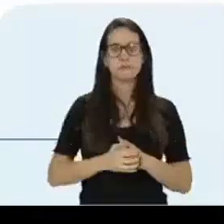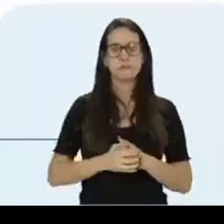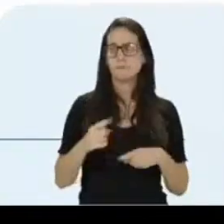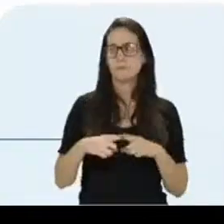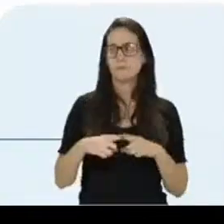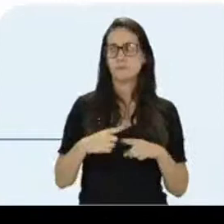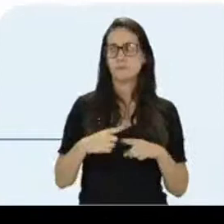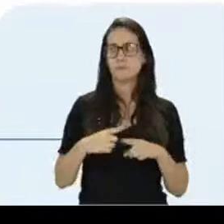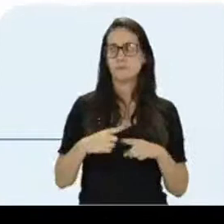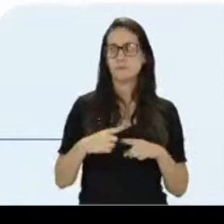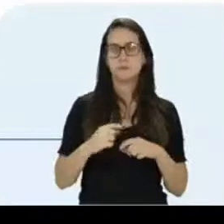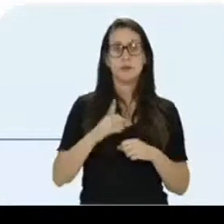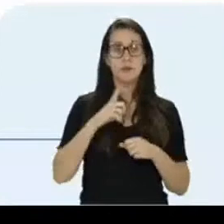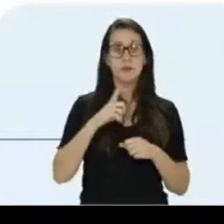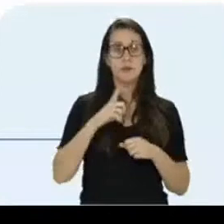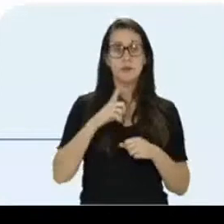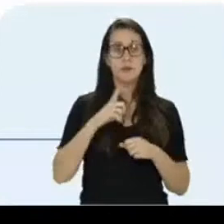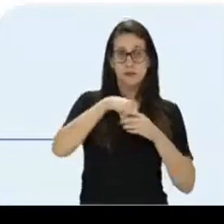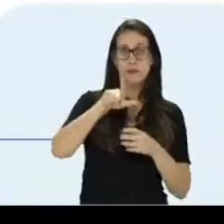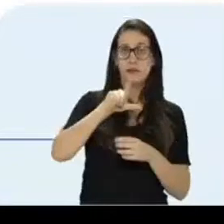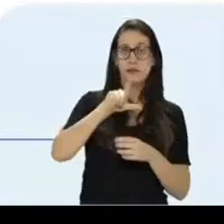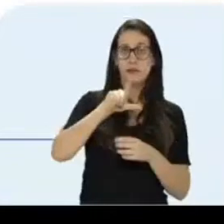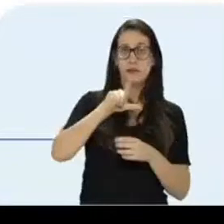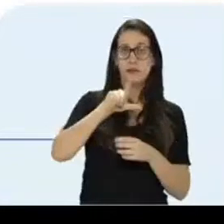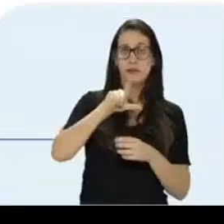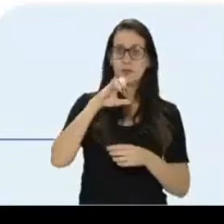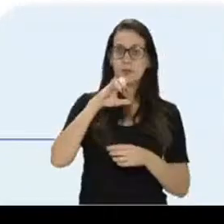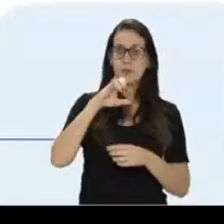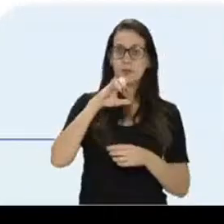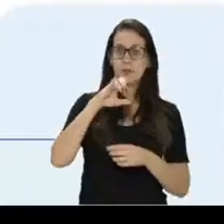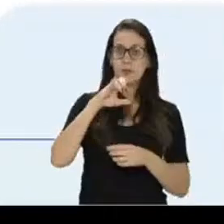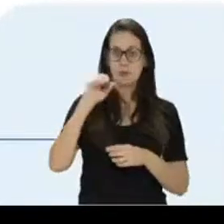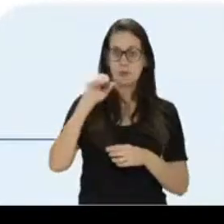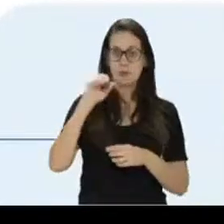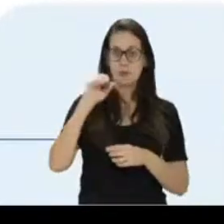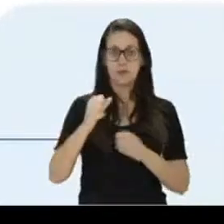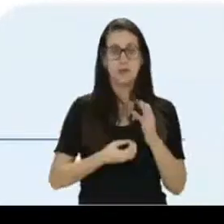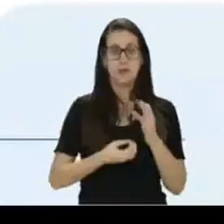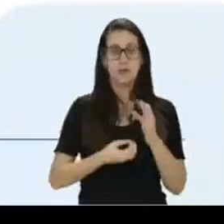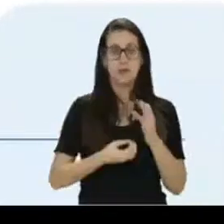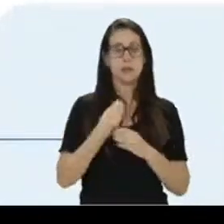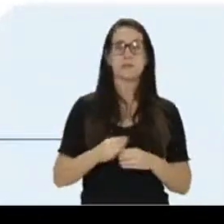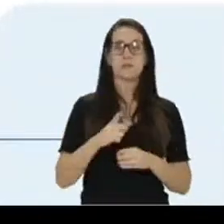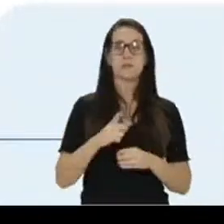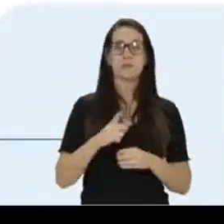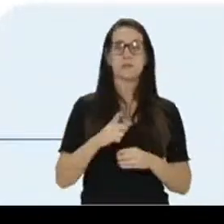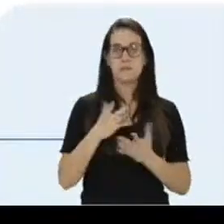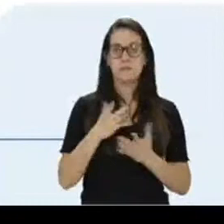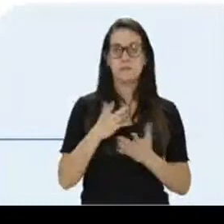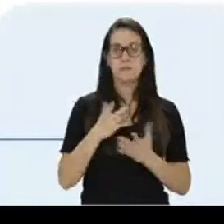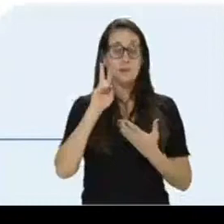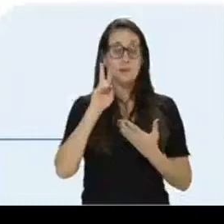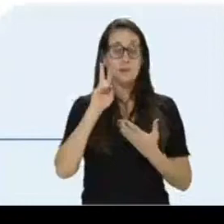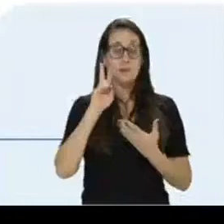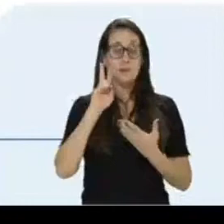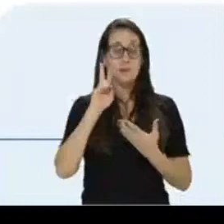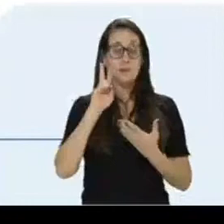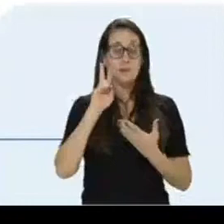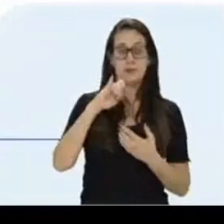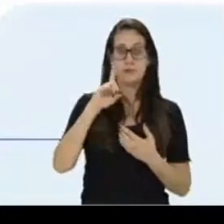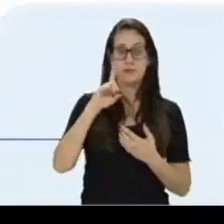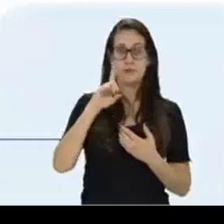a porção lipídica dessa bicamada, ela é formada por fosfolipídios. Então, relembrando, os fosfolipídios,